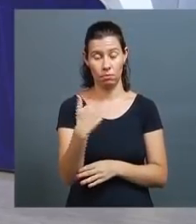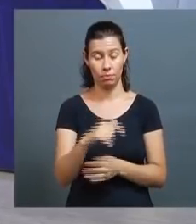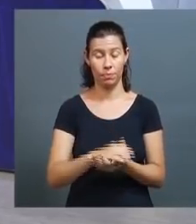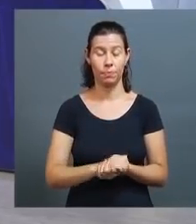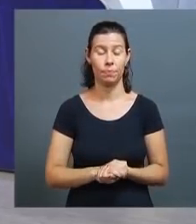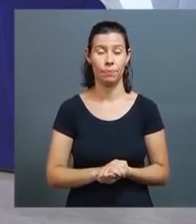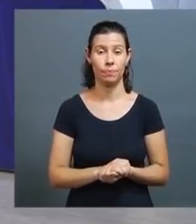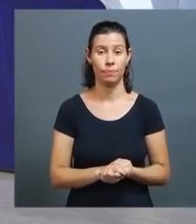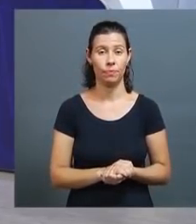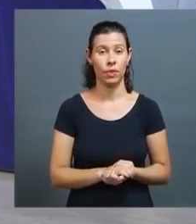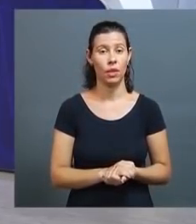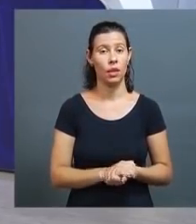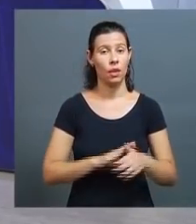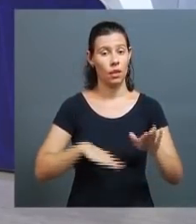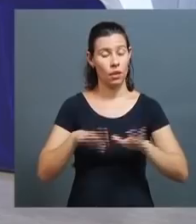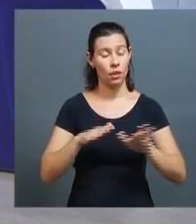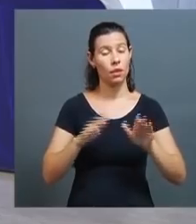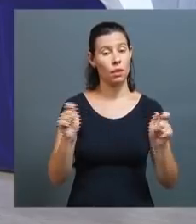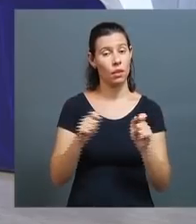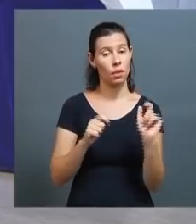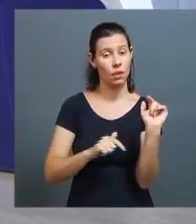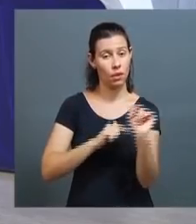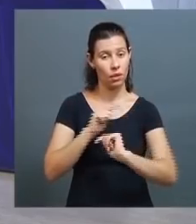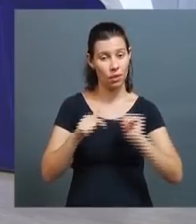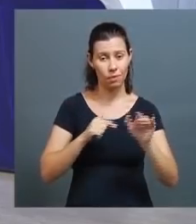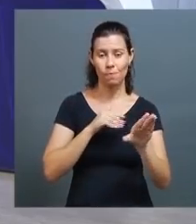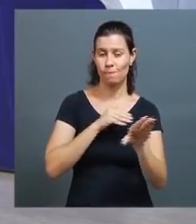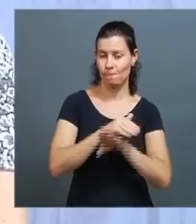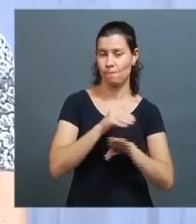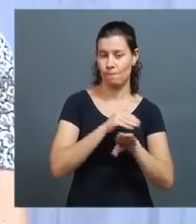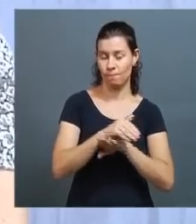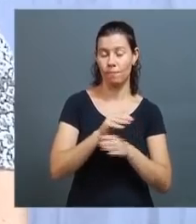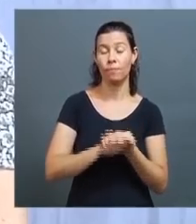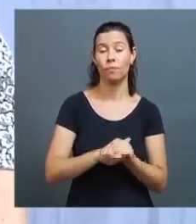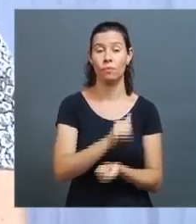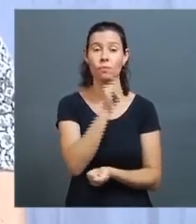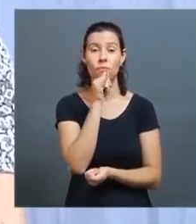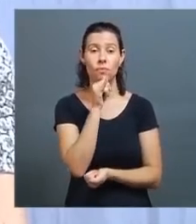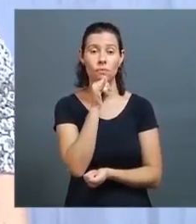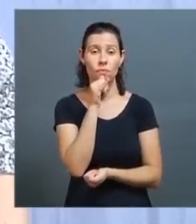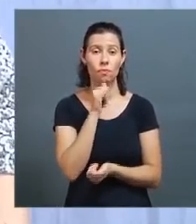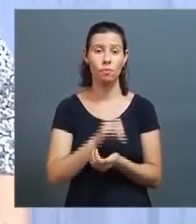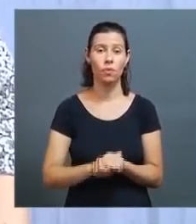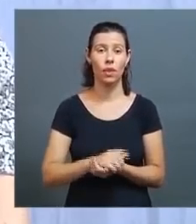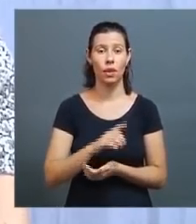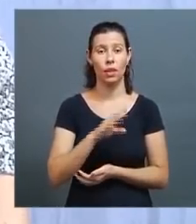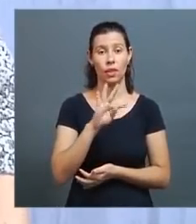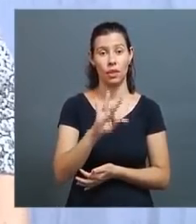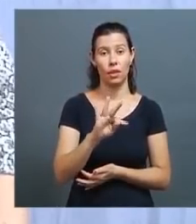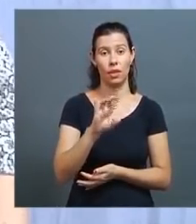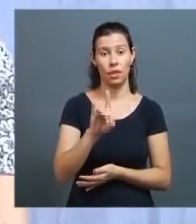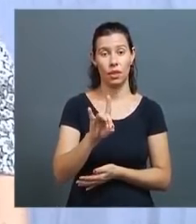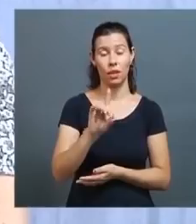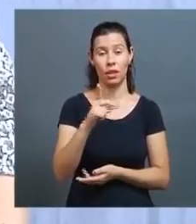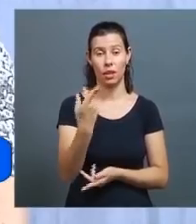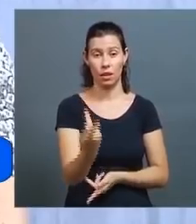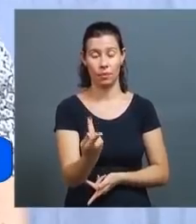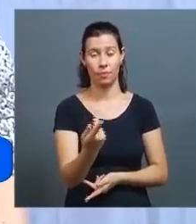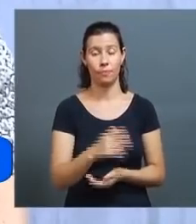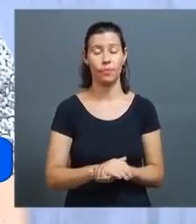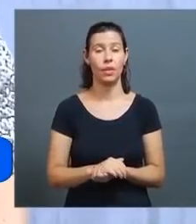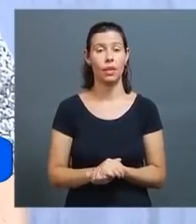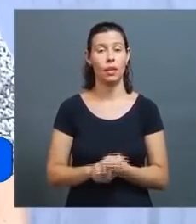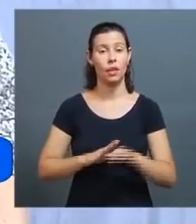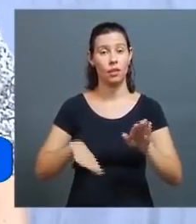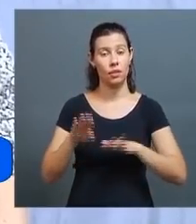mais possíveis de serem trabalhadas, estimuladas, por exemplo, o transtorno déficit de atenção e hiperatividade. Então, criança que tem